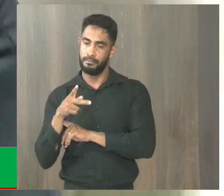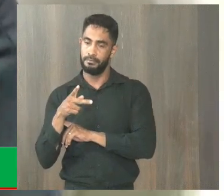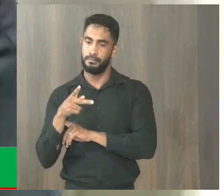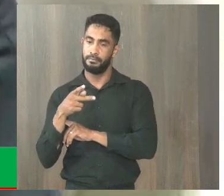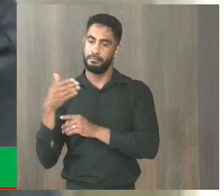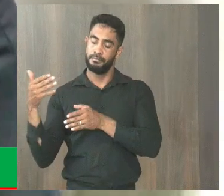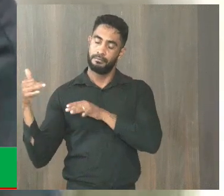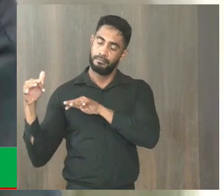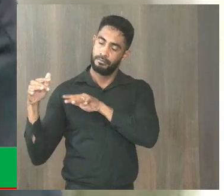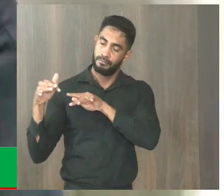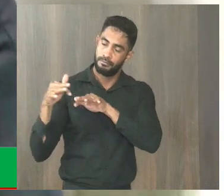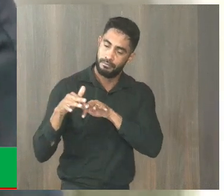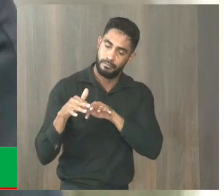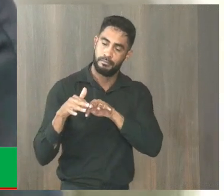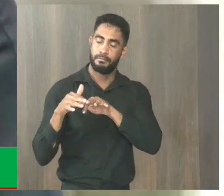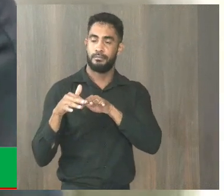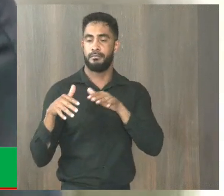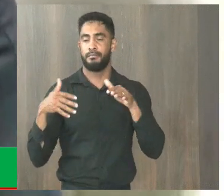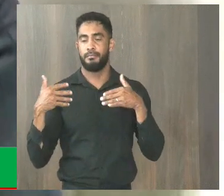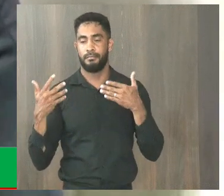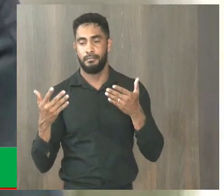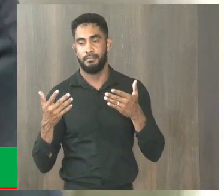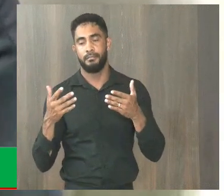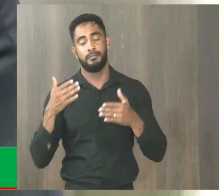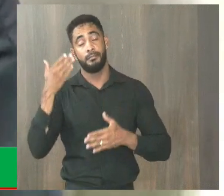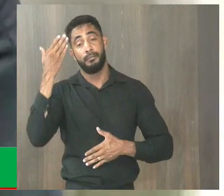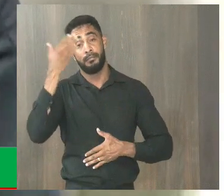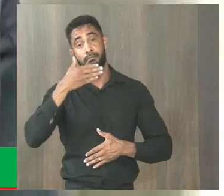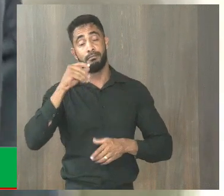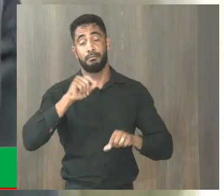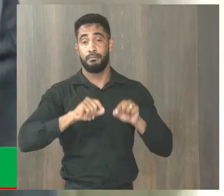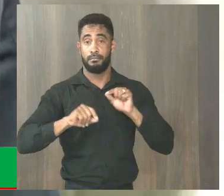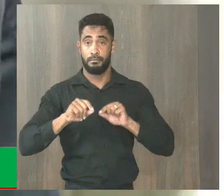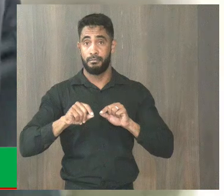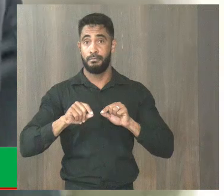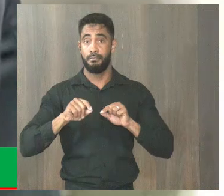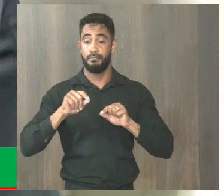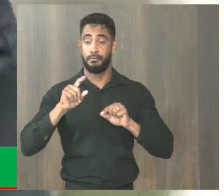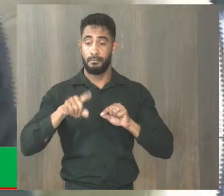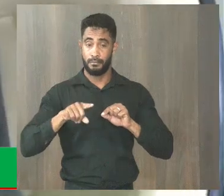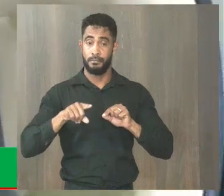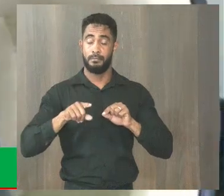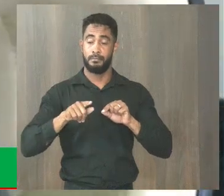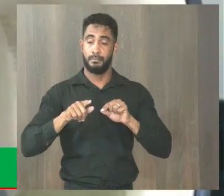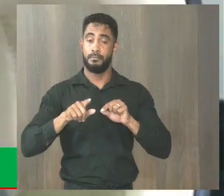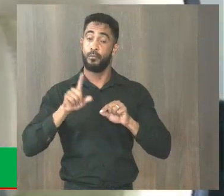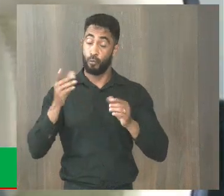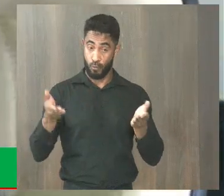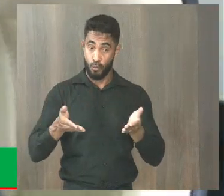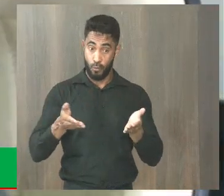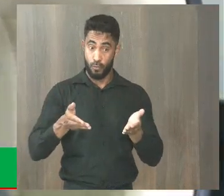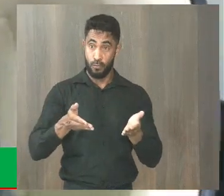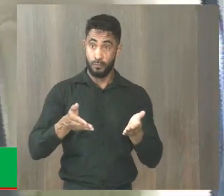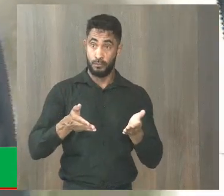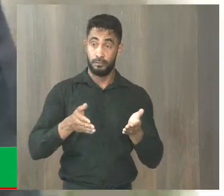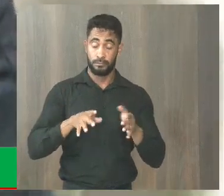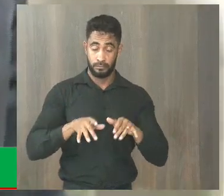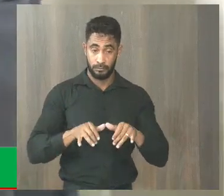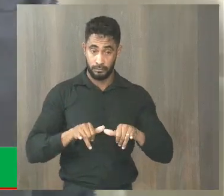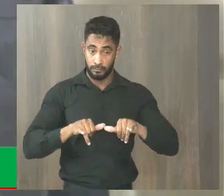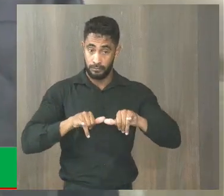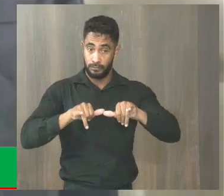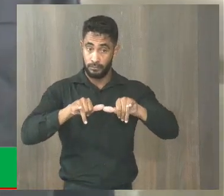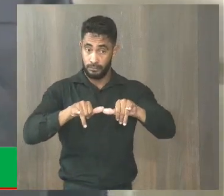se acompanharam, né? Então, assim, é prova de que hoje está no mercado municipal. É prova de que realmente o rapaz